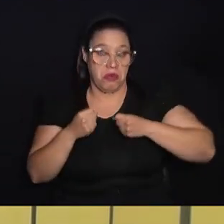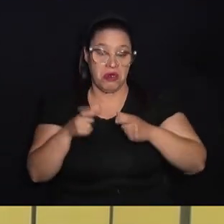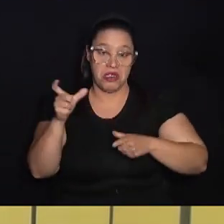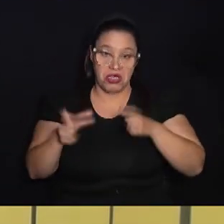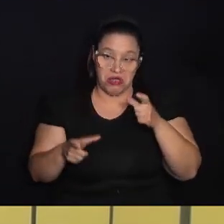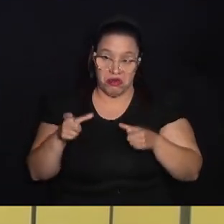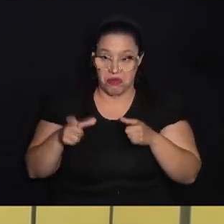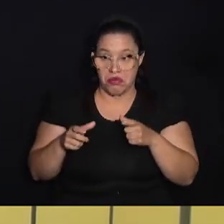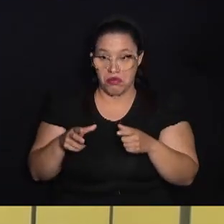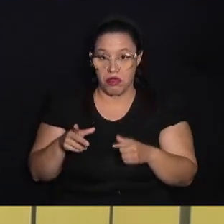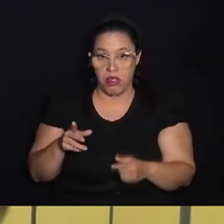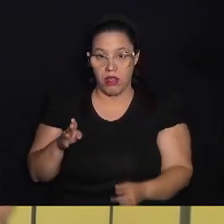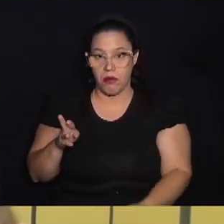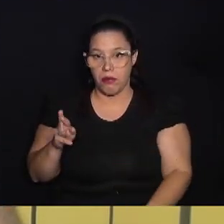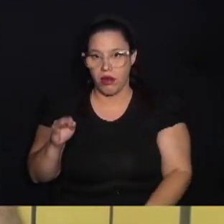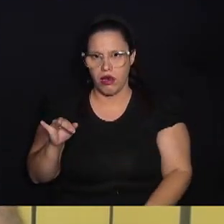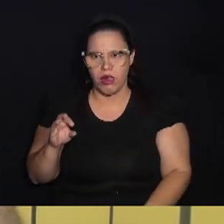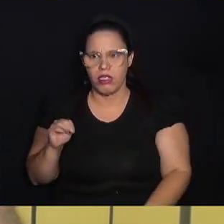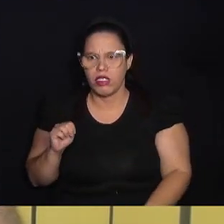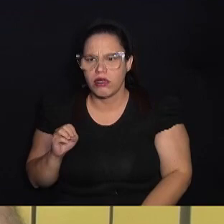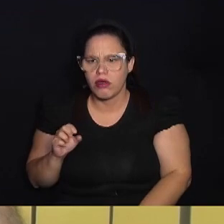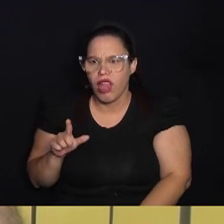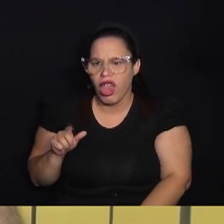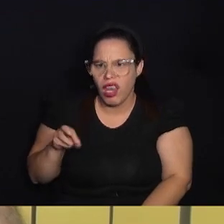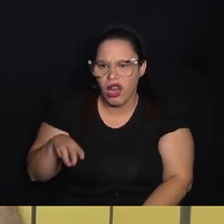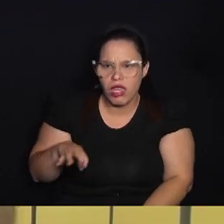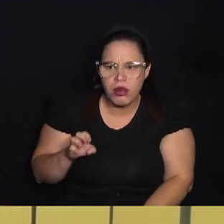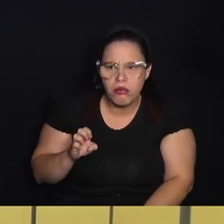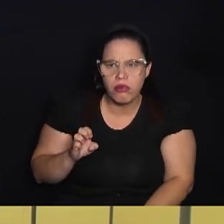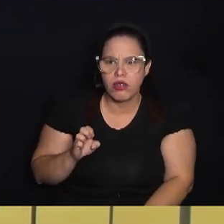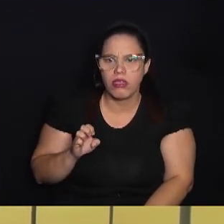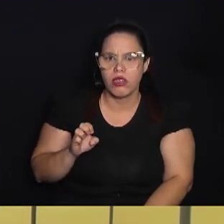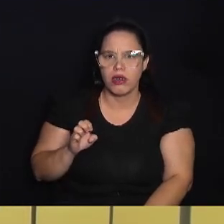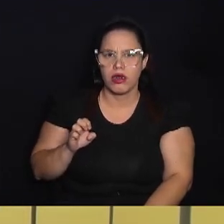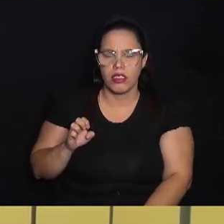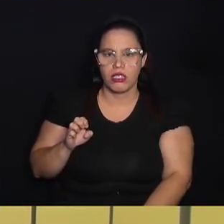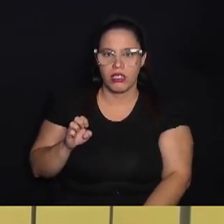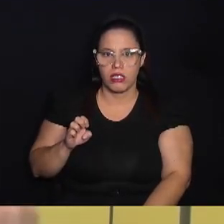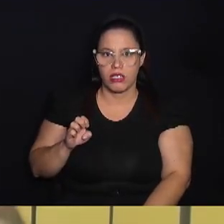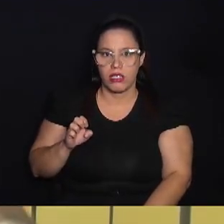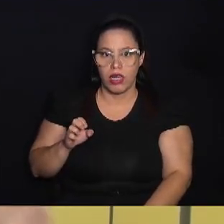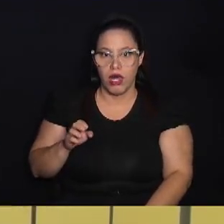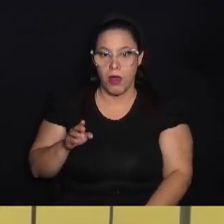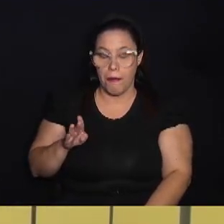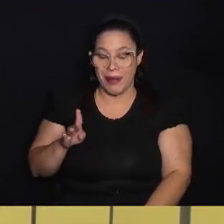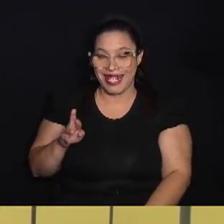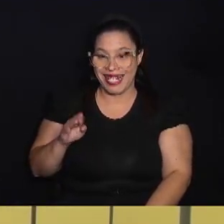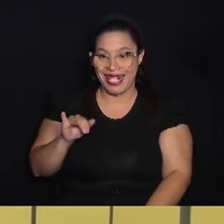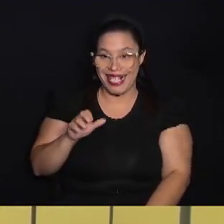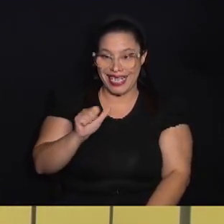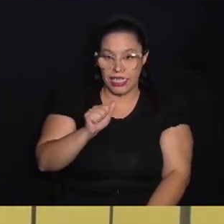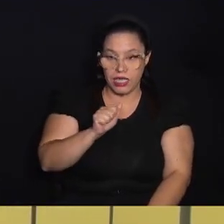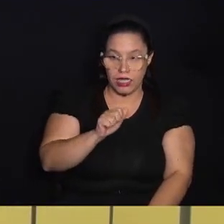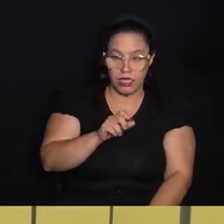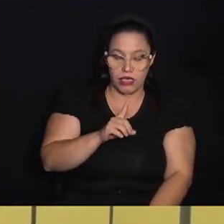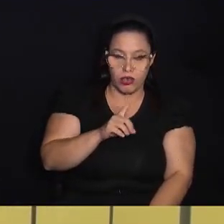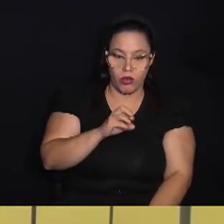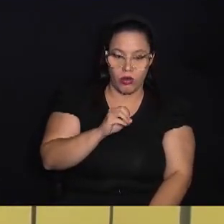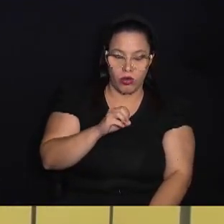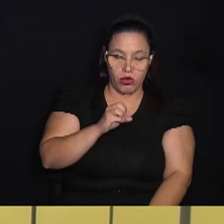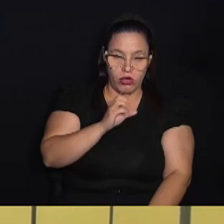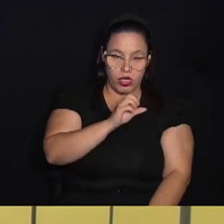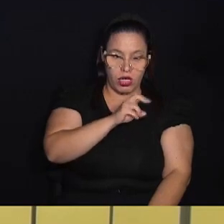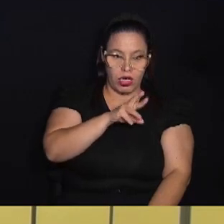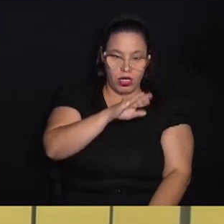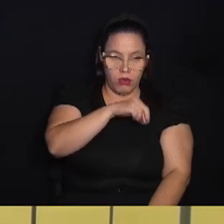Barreto Leme todo mundo não sei se todo mundo sabe o Barreto Leme também está na na hoje na basílica do Carmo mas aí não foi ele ele não foi sepultado